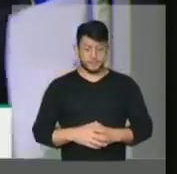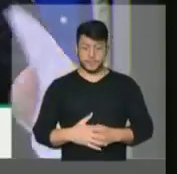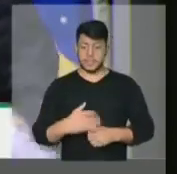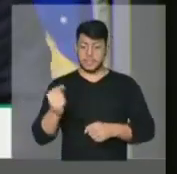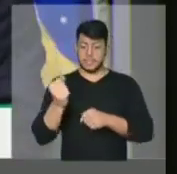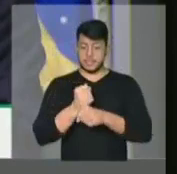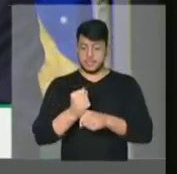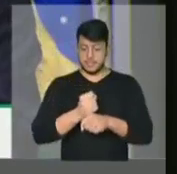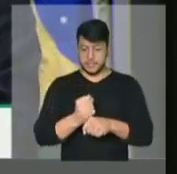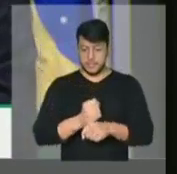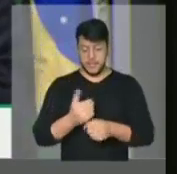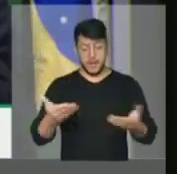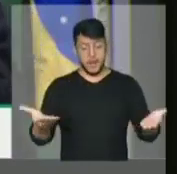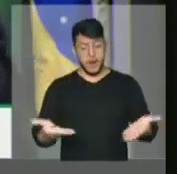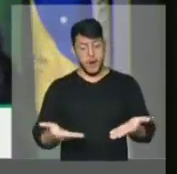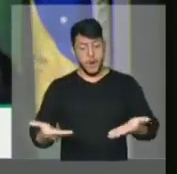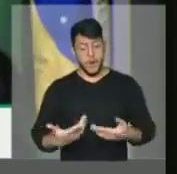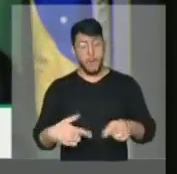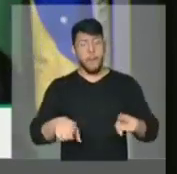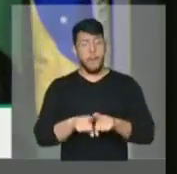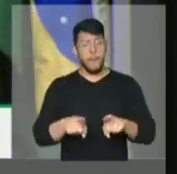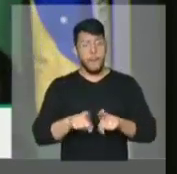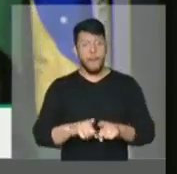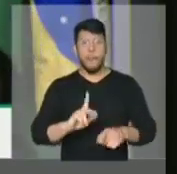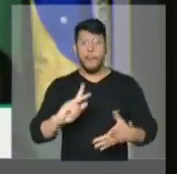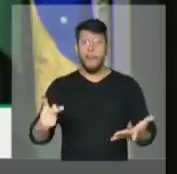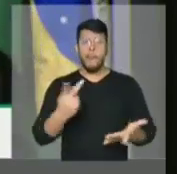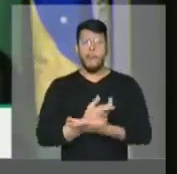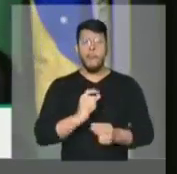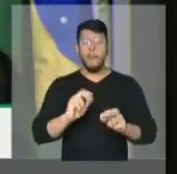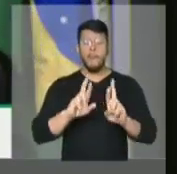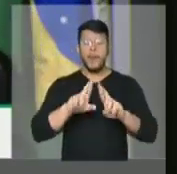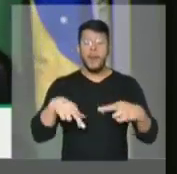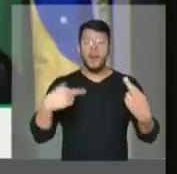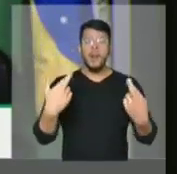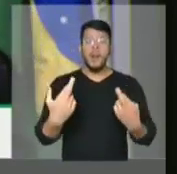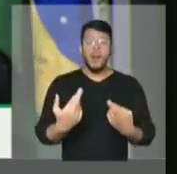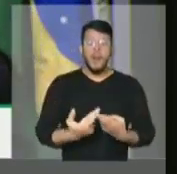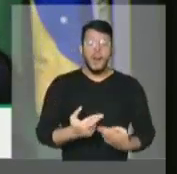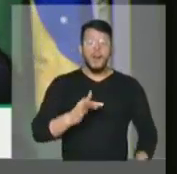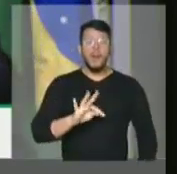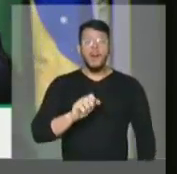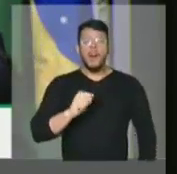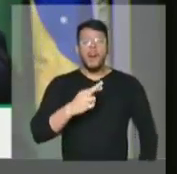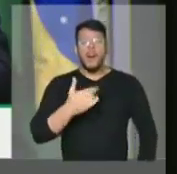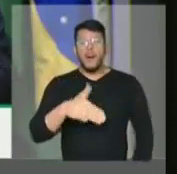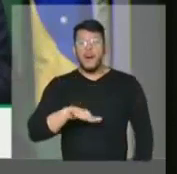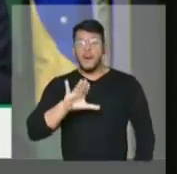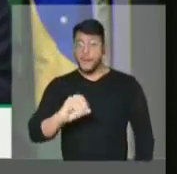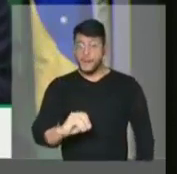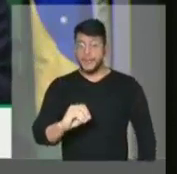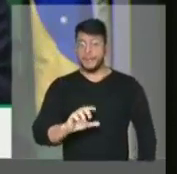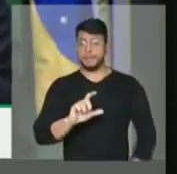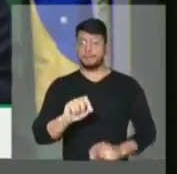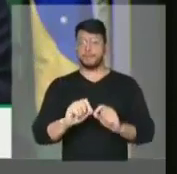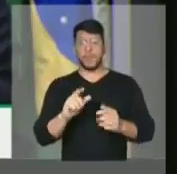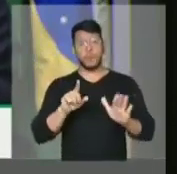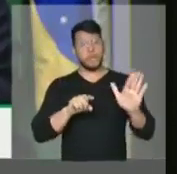outra audiência com o próprio ministro Tarcísio, questionei sobre os planos do governo